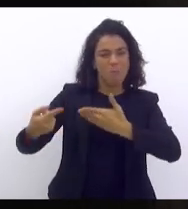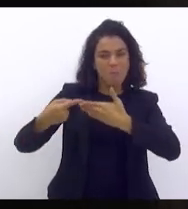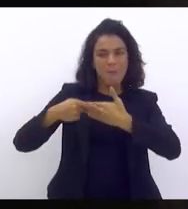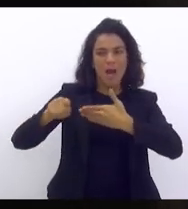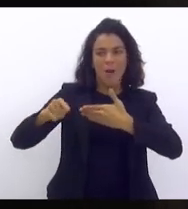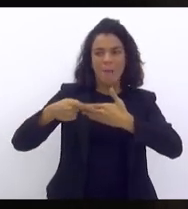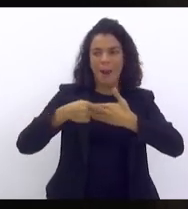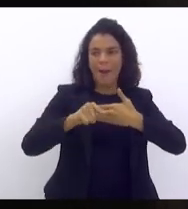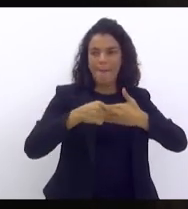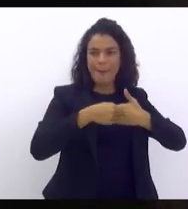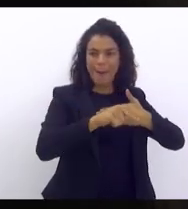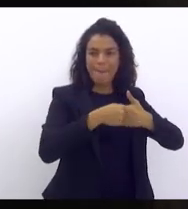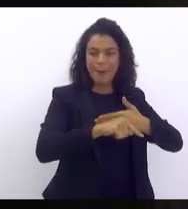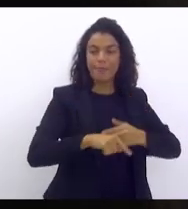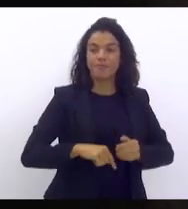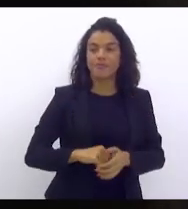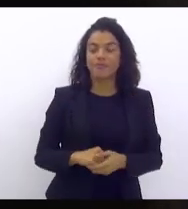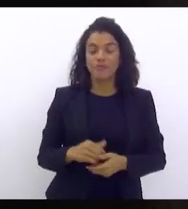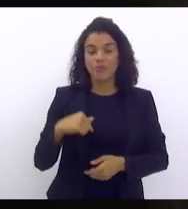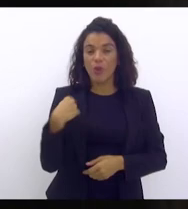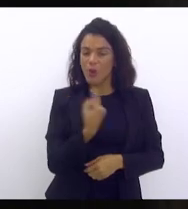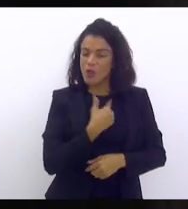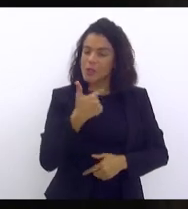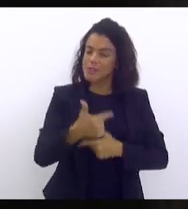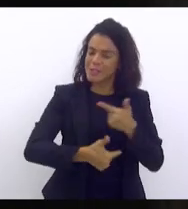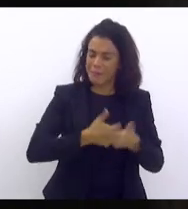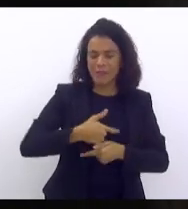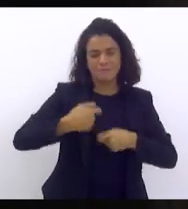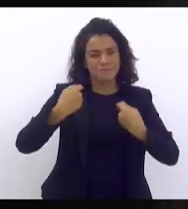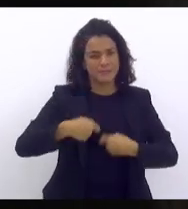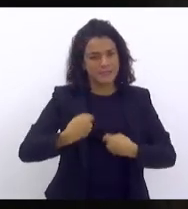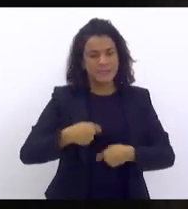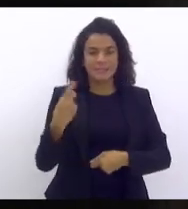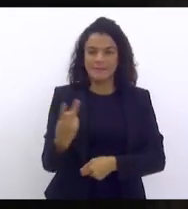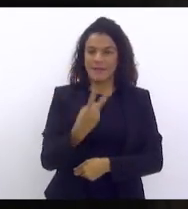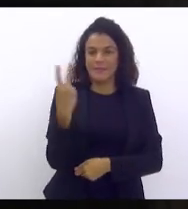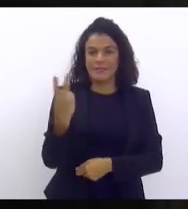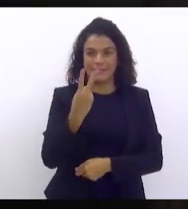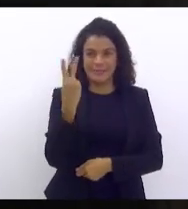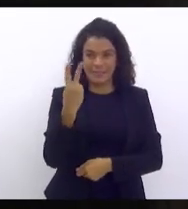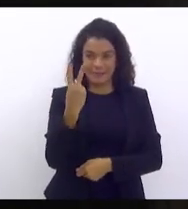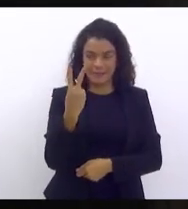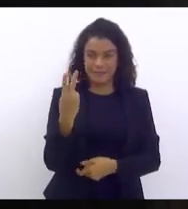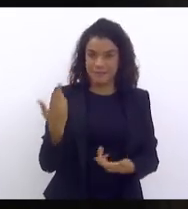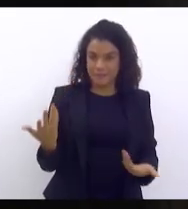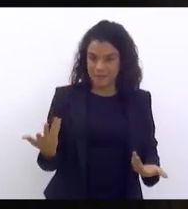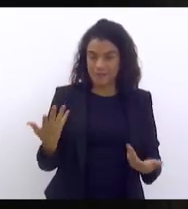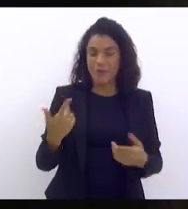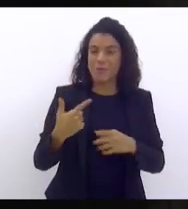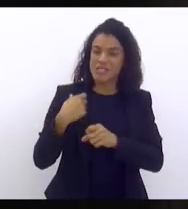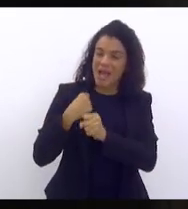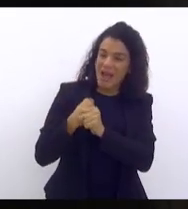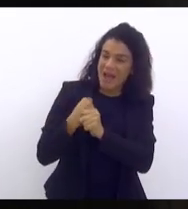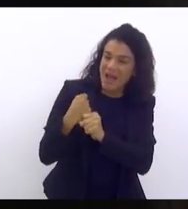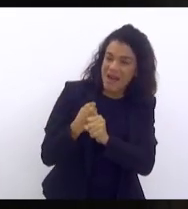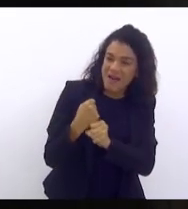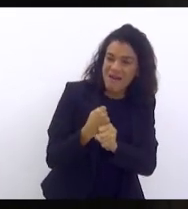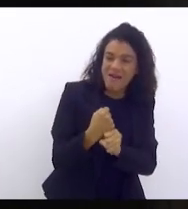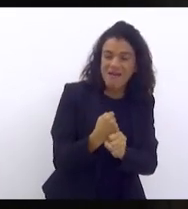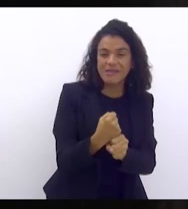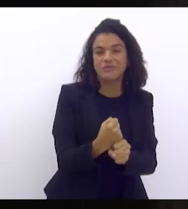O nosso serviço tem que ser valorizado, não é possível. Porque há muitos anos que